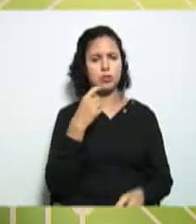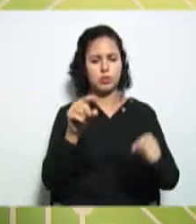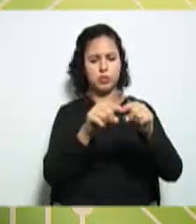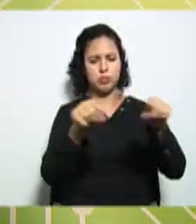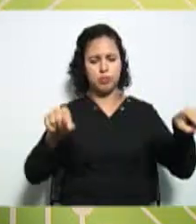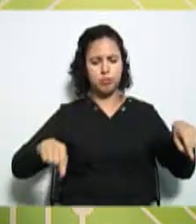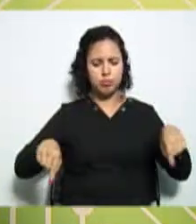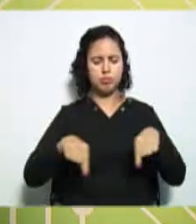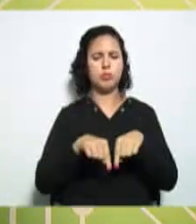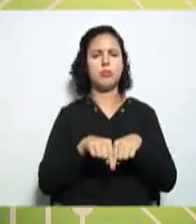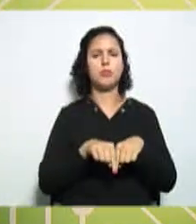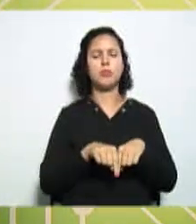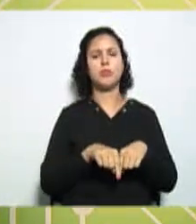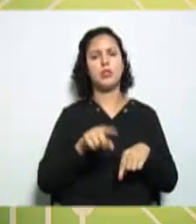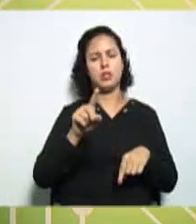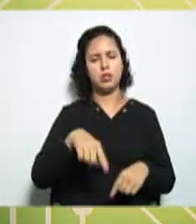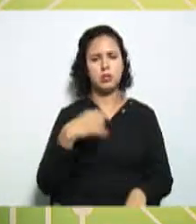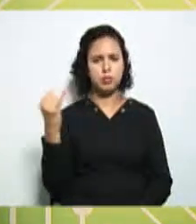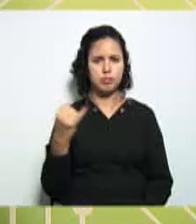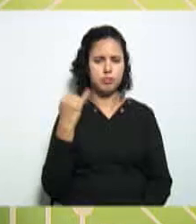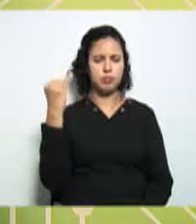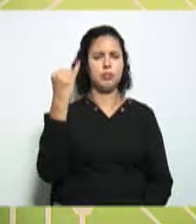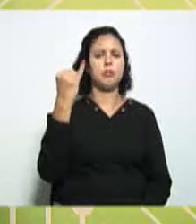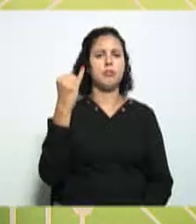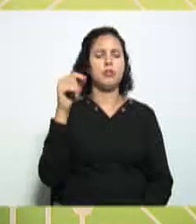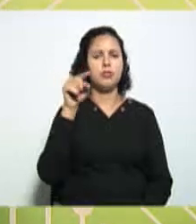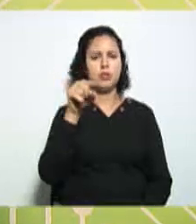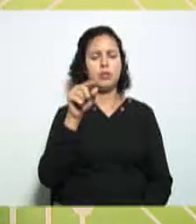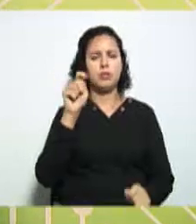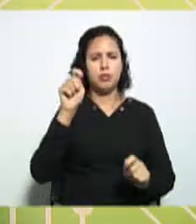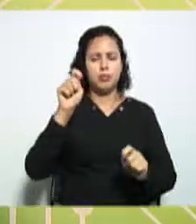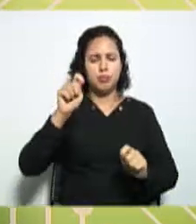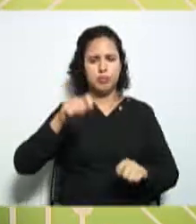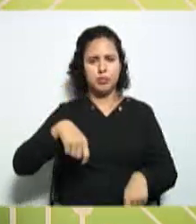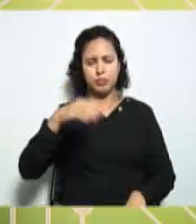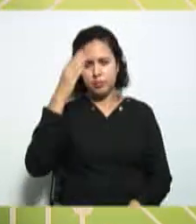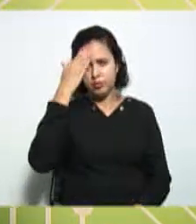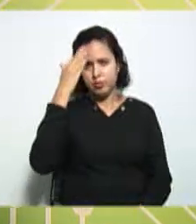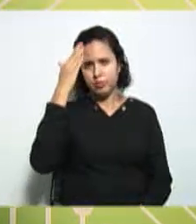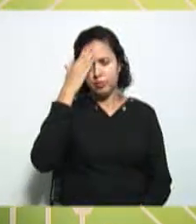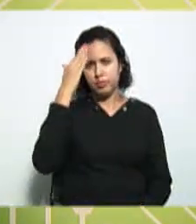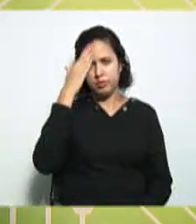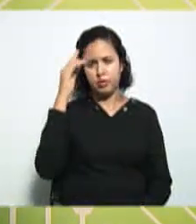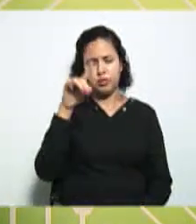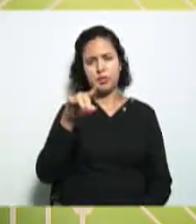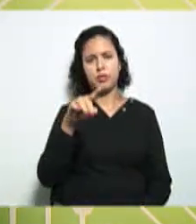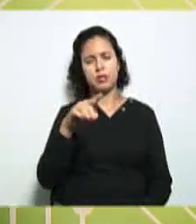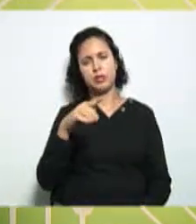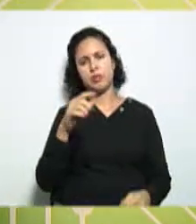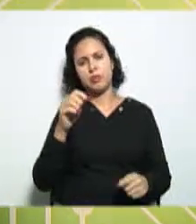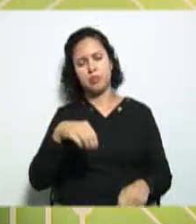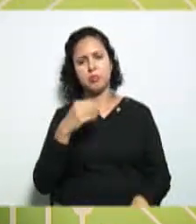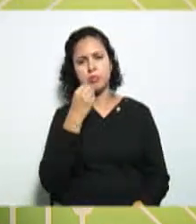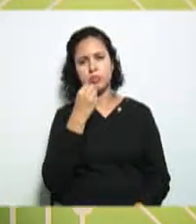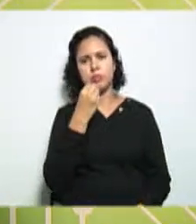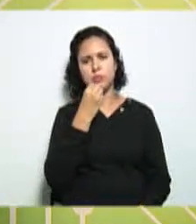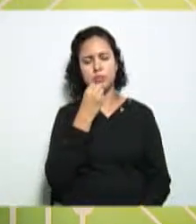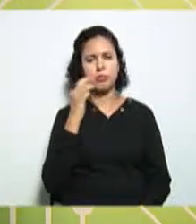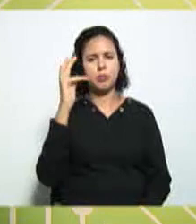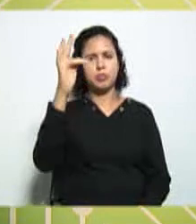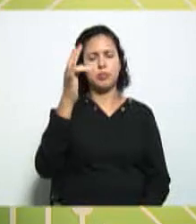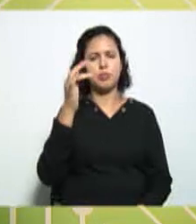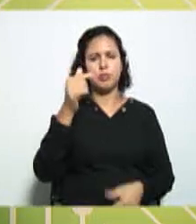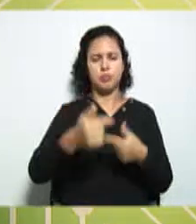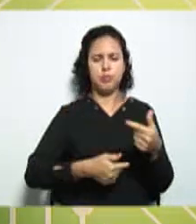cativeiro. Então, isso daí é muito importante para que você possa saber quais são as suas possibilidades de atuação, para